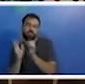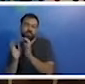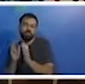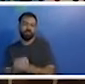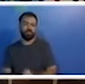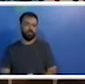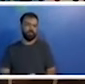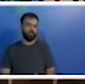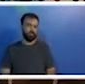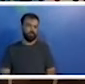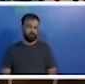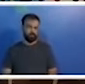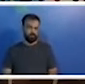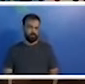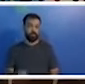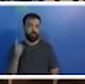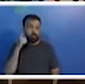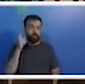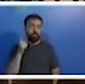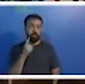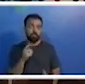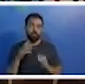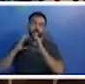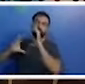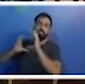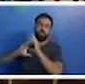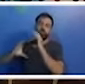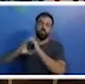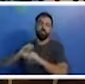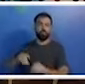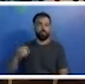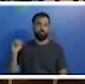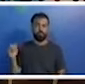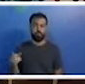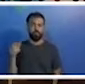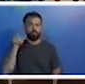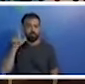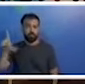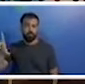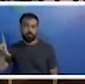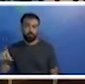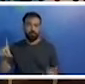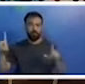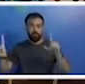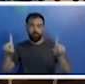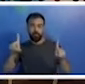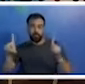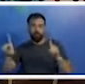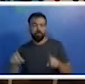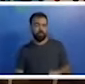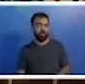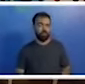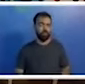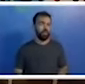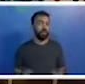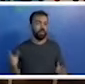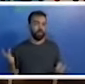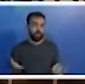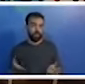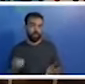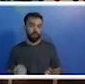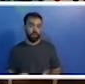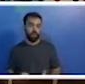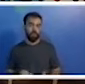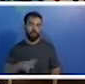de sinais para que as pessoas surdas consigam também conversar e se comunicar umas com as outras muito bem e agora